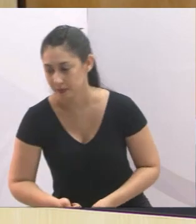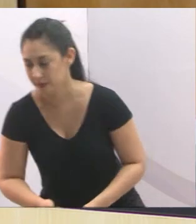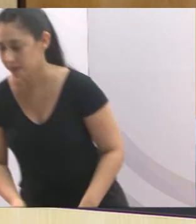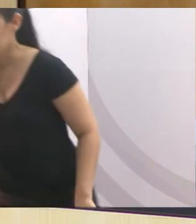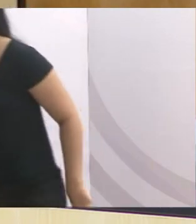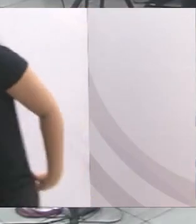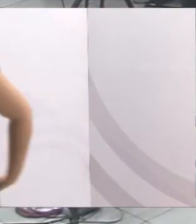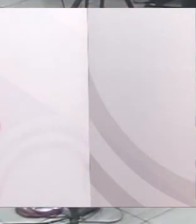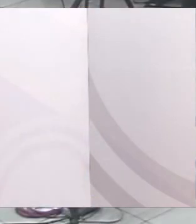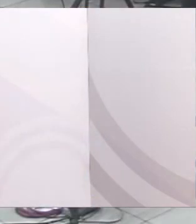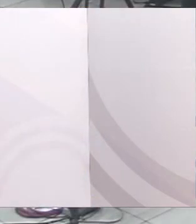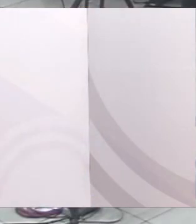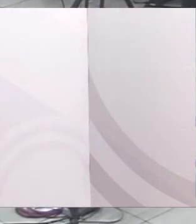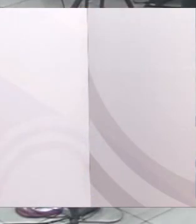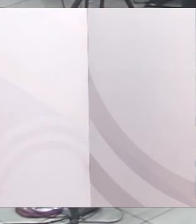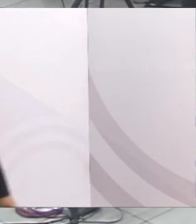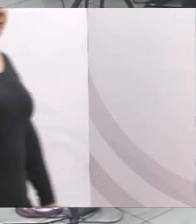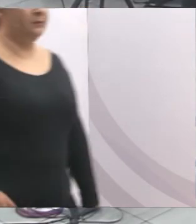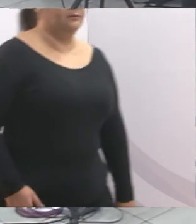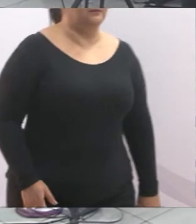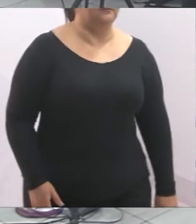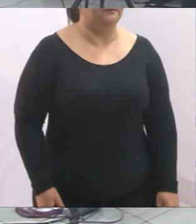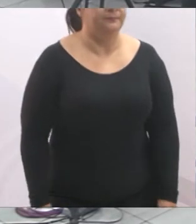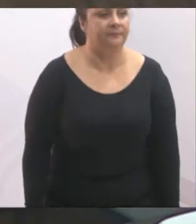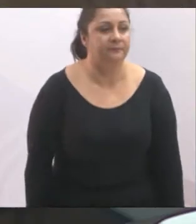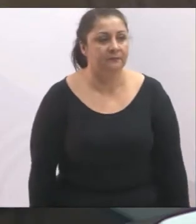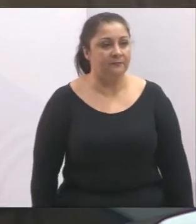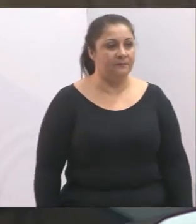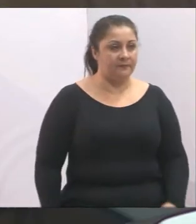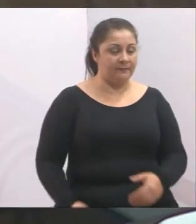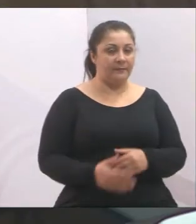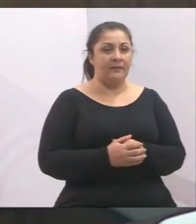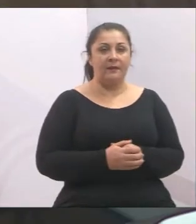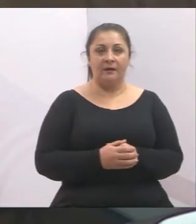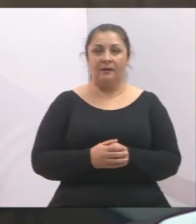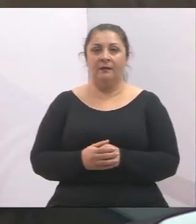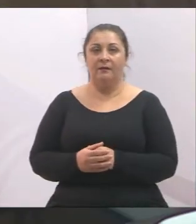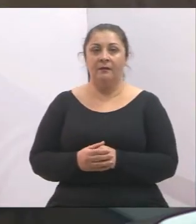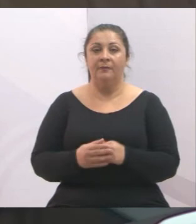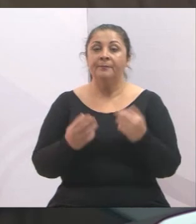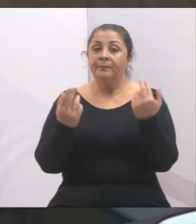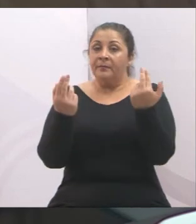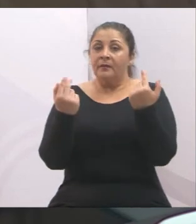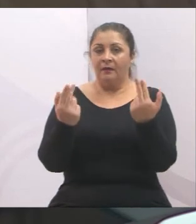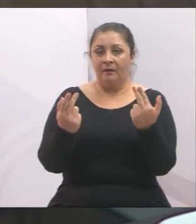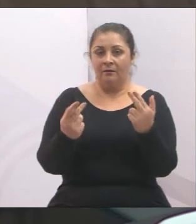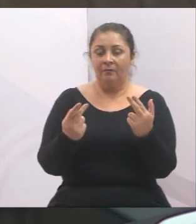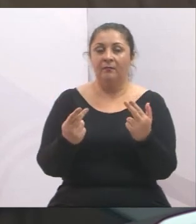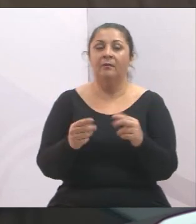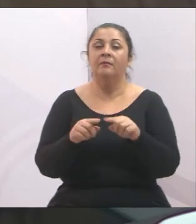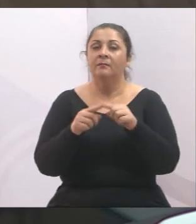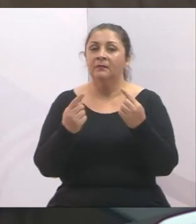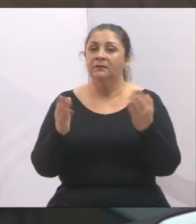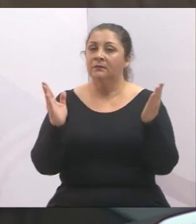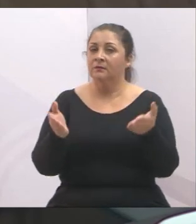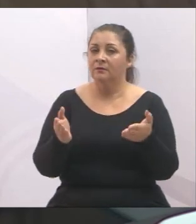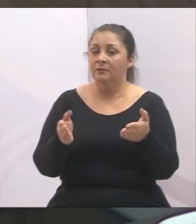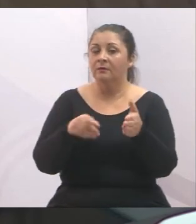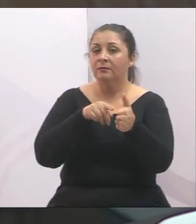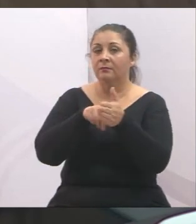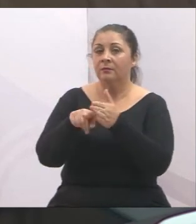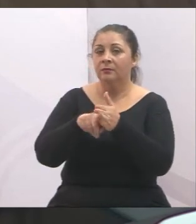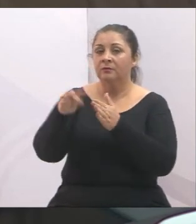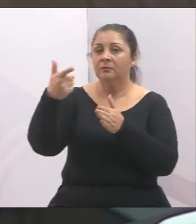É o mesmo teor, só que agora cobrando também uma atenção, por conta que ainda faltam alguns serviços que é